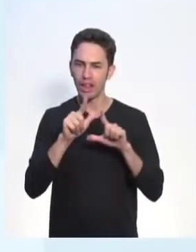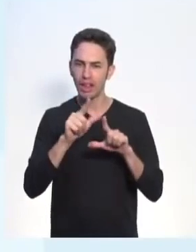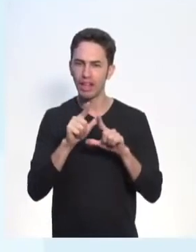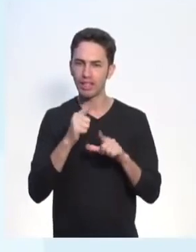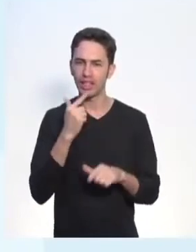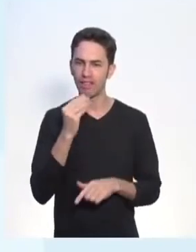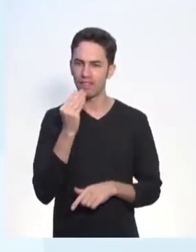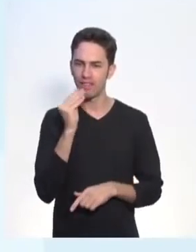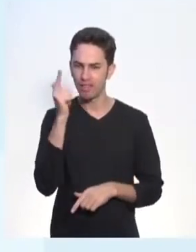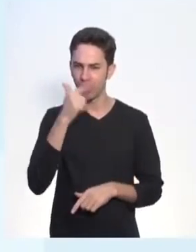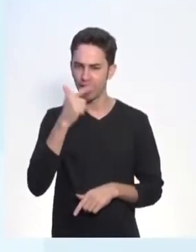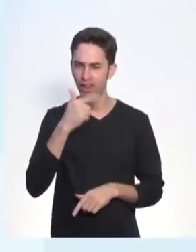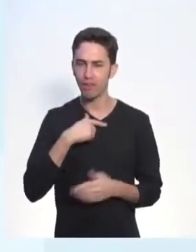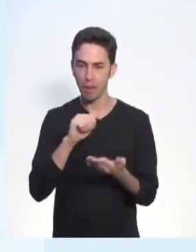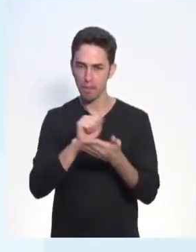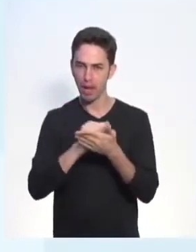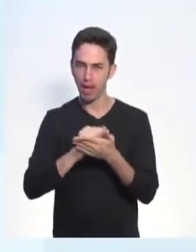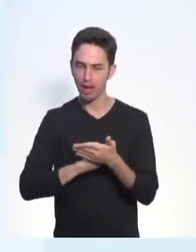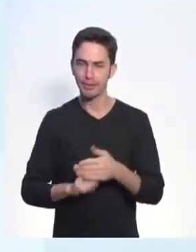Essa ficou feia.